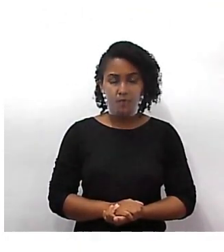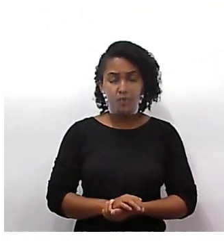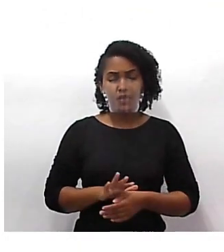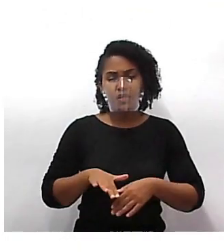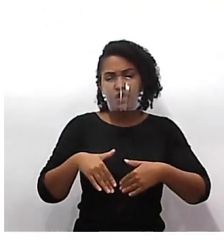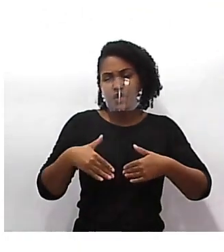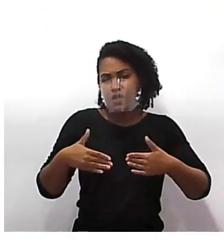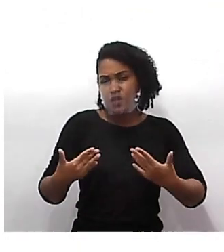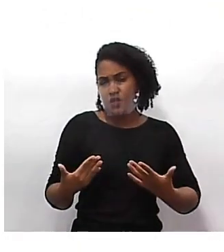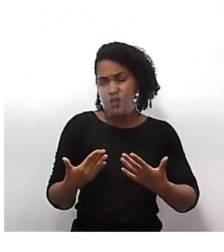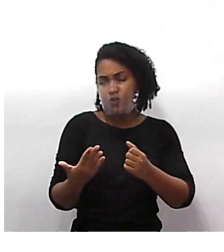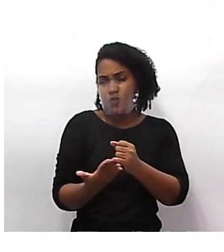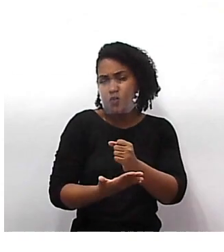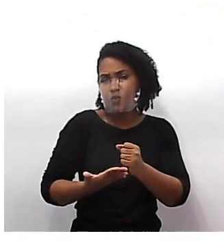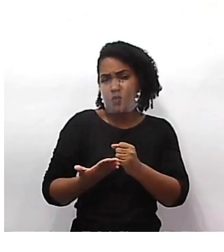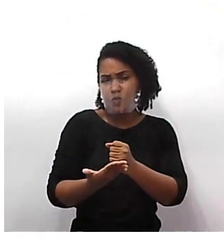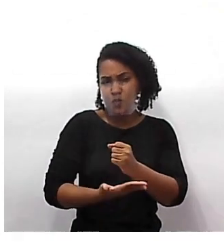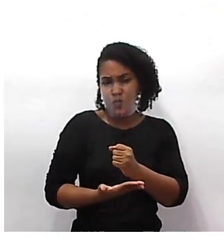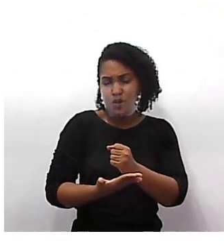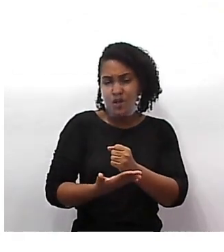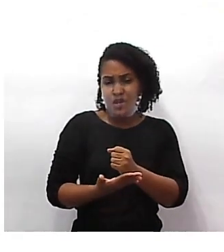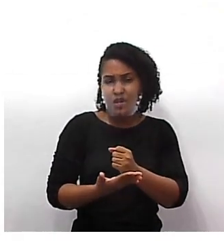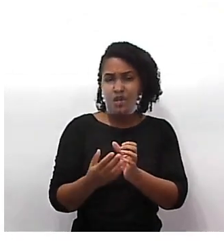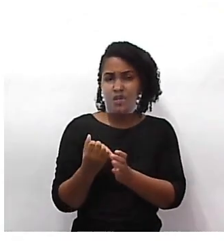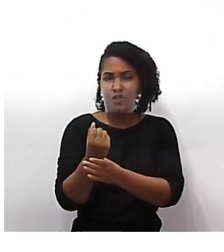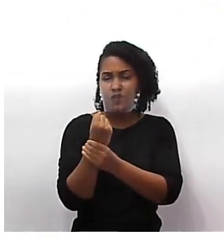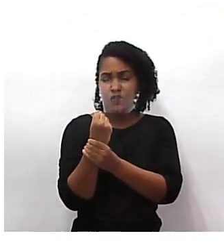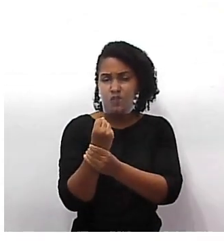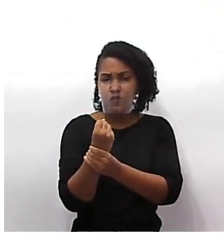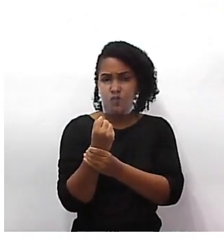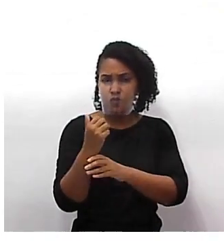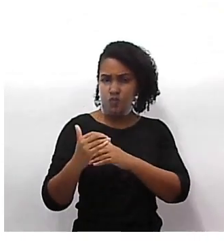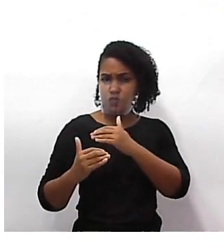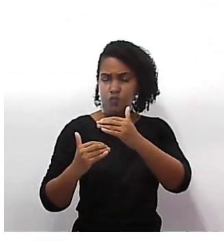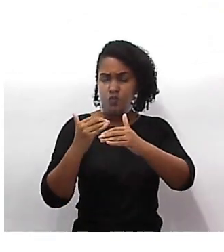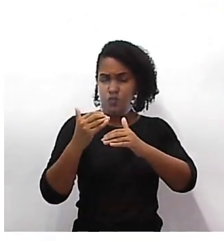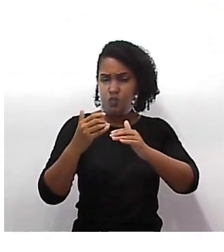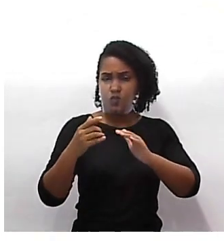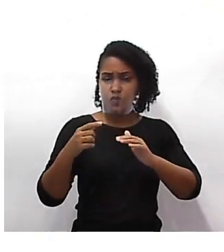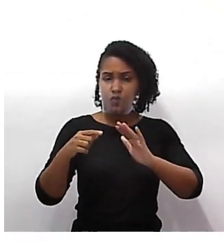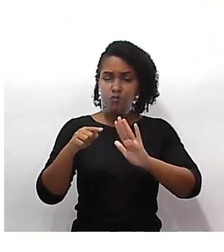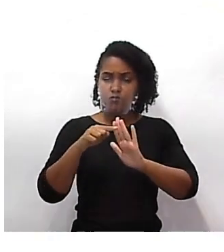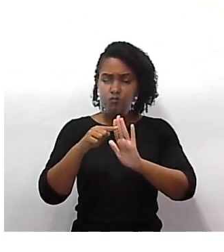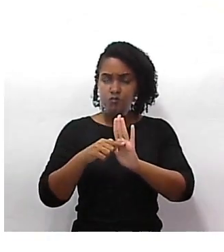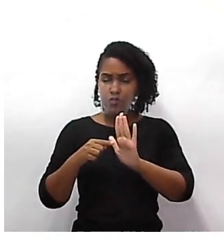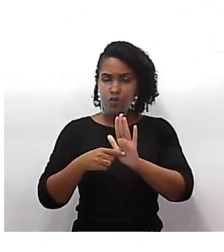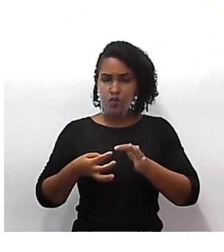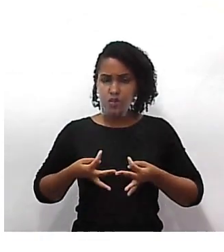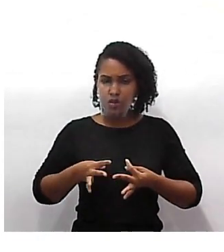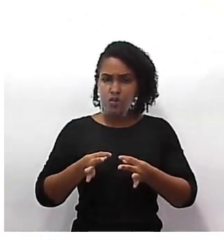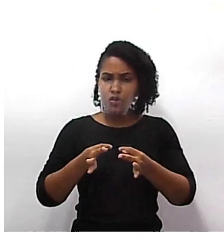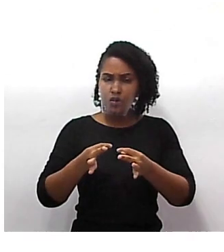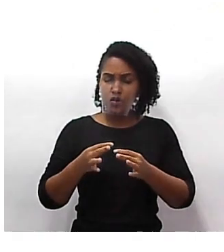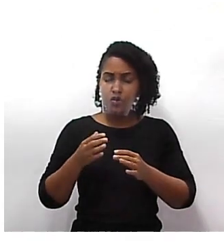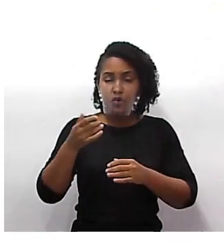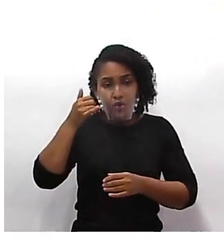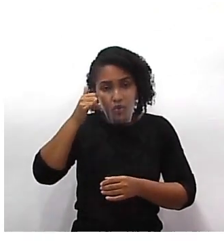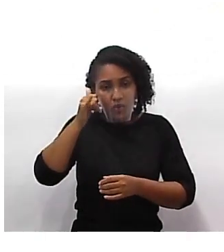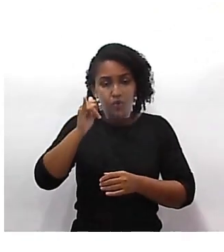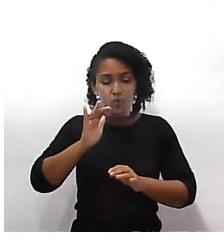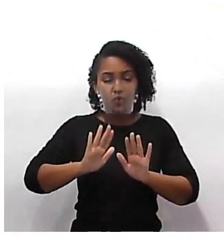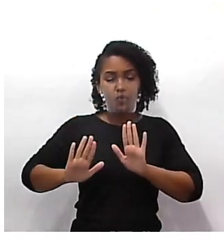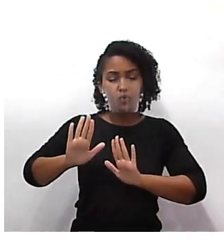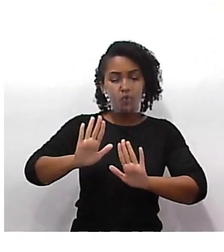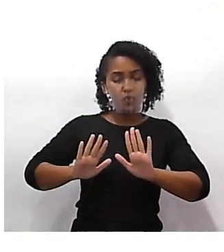Como fundamento básico, ela assegura o avanço dos processos tecnológicos e protege a saúde